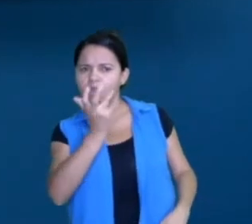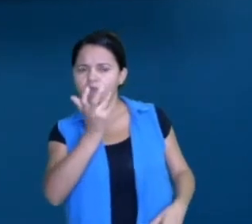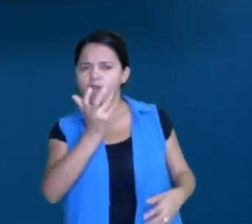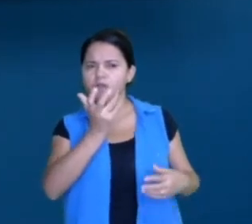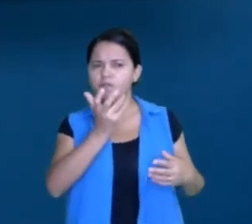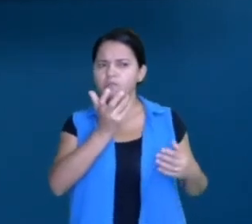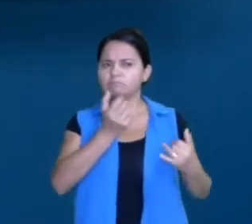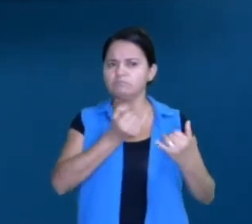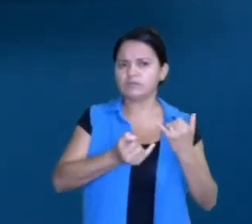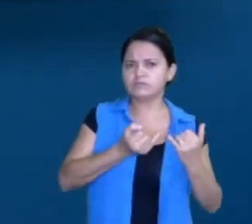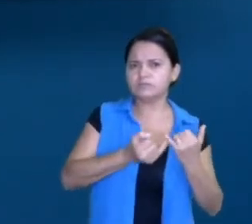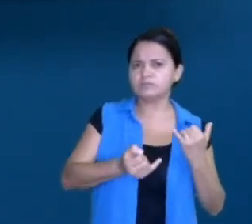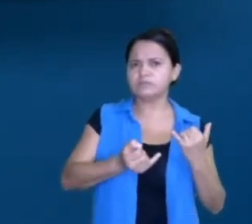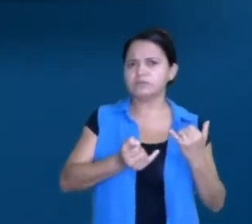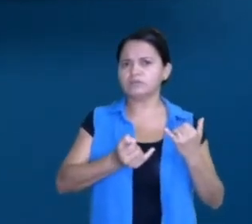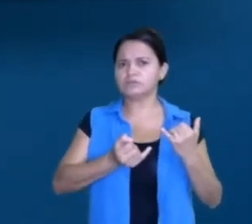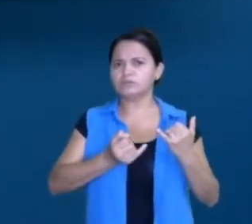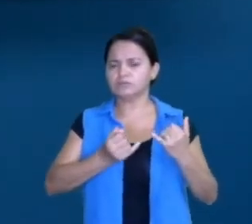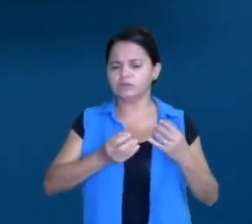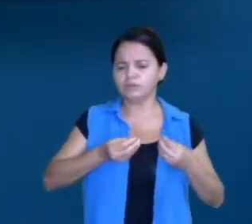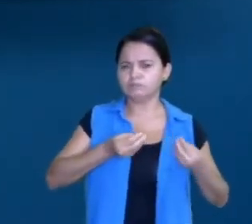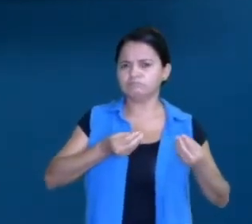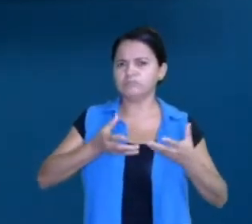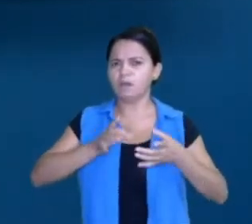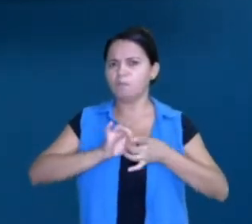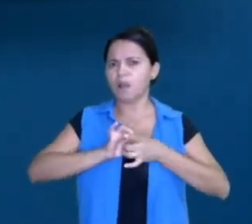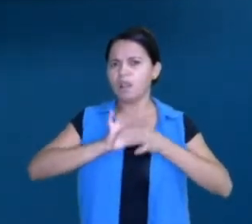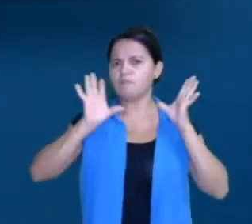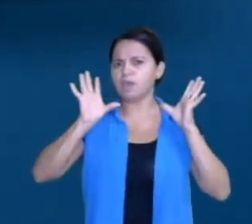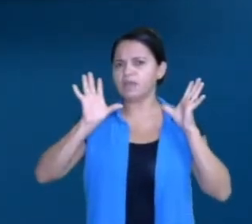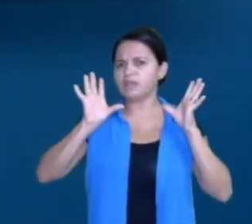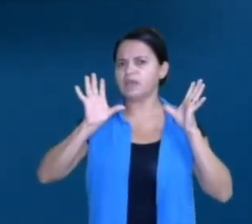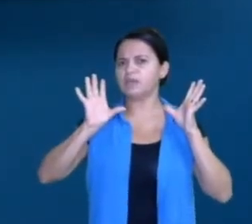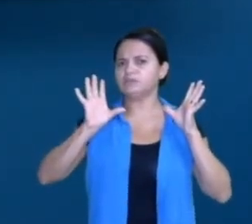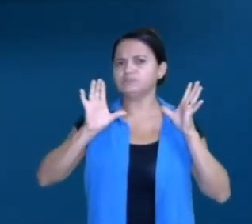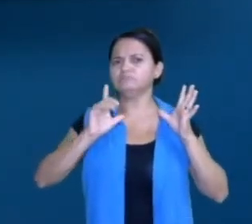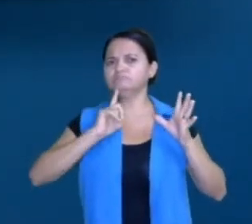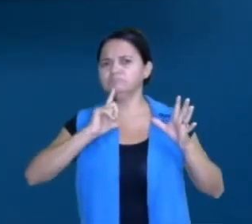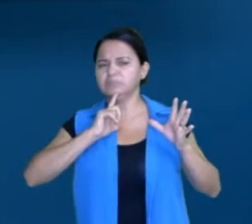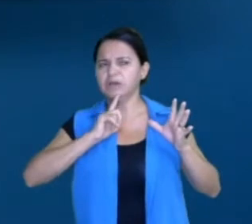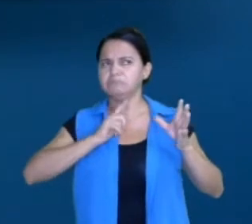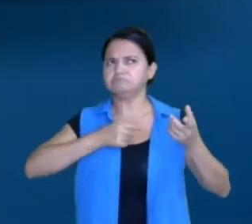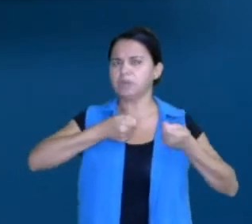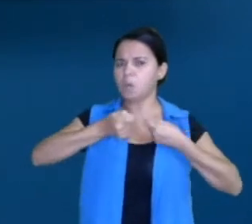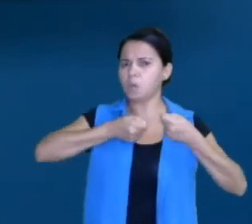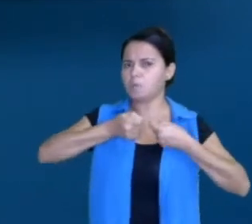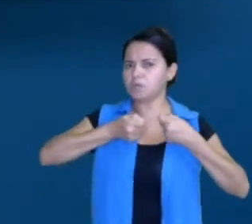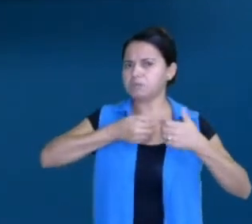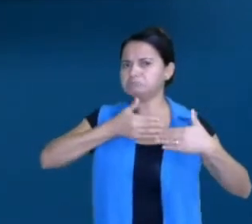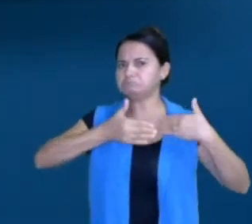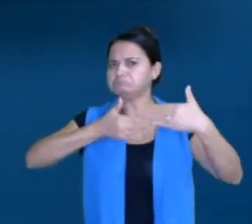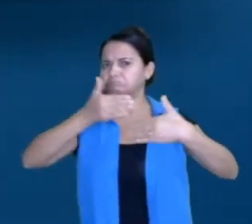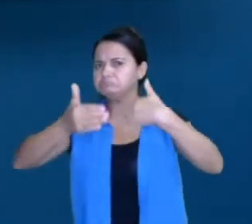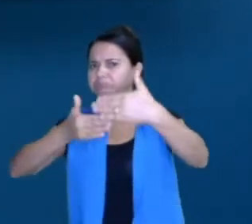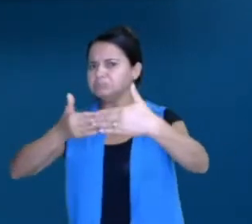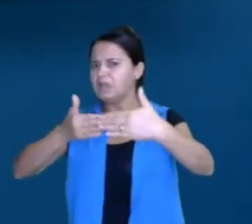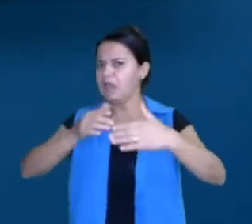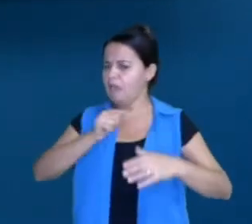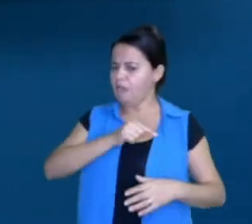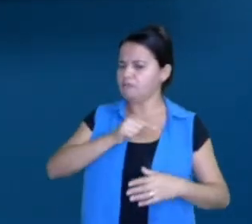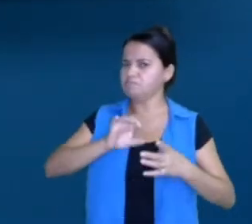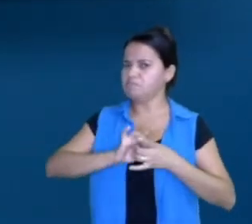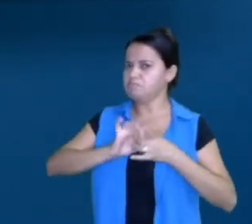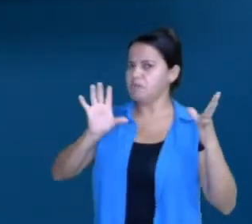do mesmo produto agrícola, resolve dar esse liberalismo econômico. Por outro lado, o liberalismo econômico faz